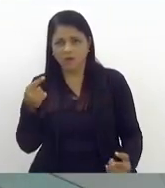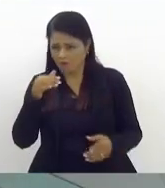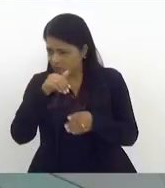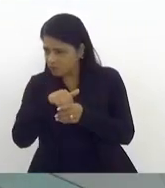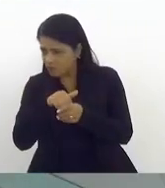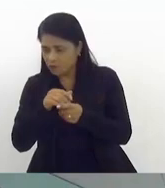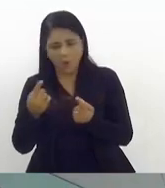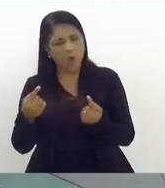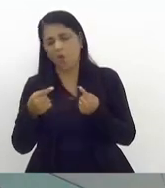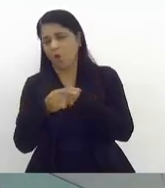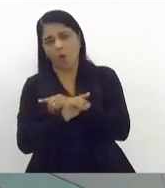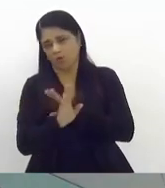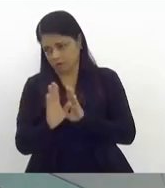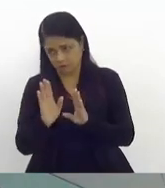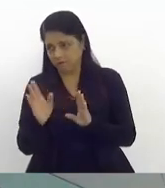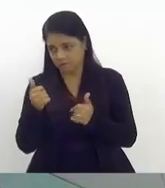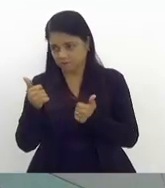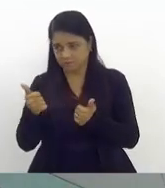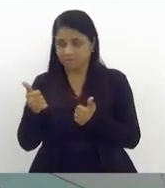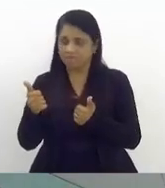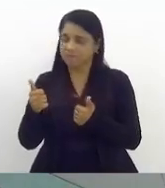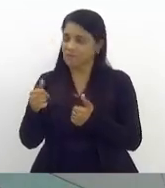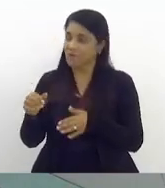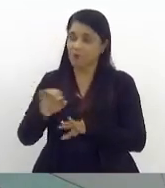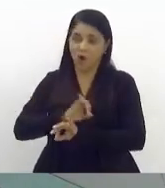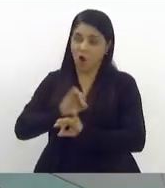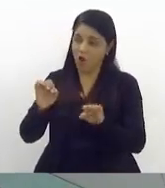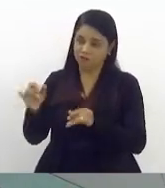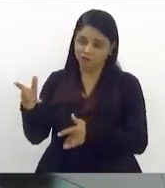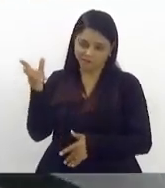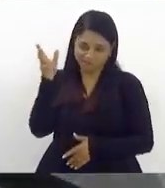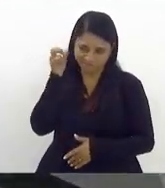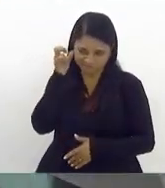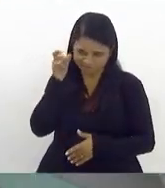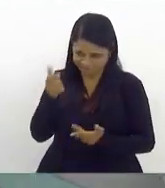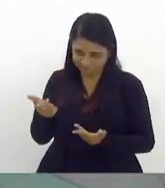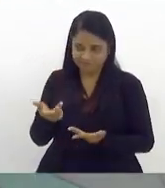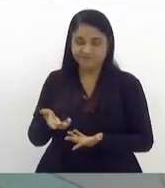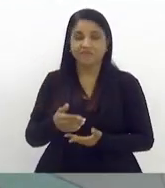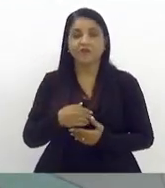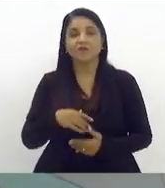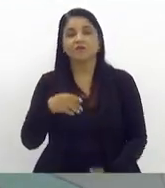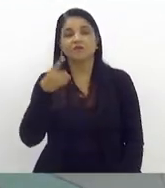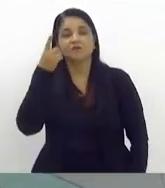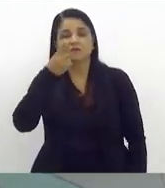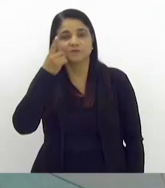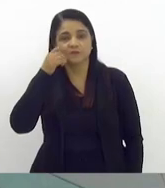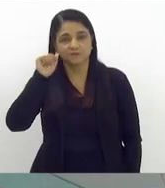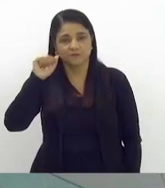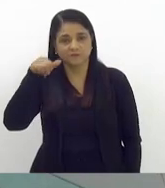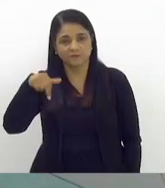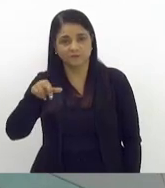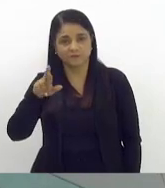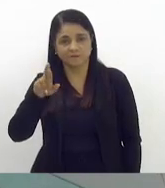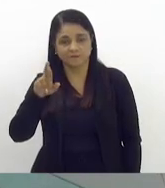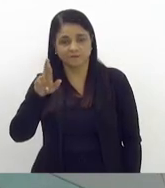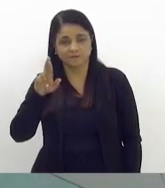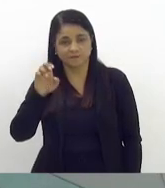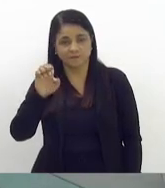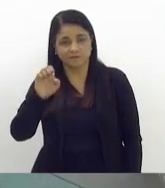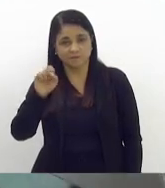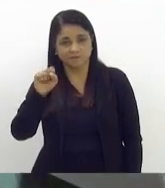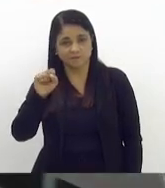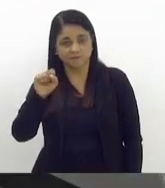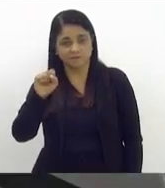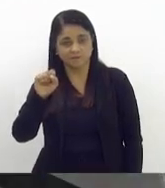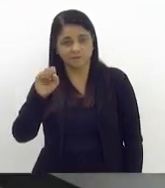bom. Ótimo ouvir isso de Vossa Excelência. Mas, deputado Anderson, relatou que